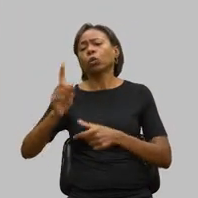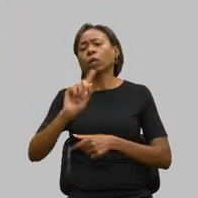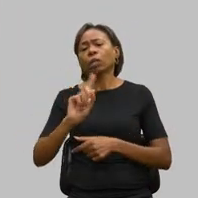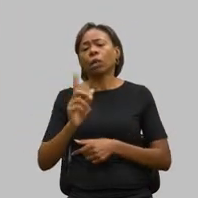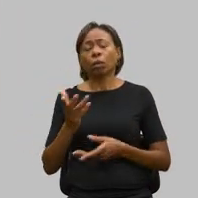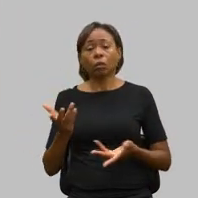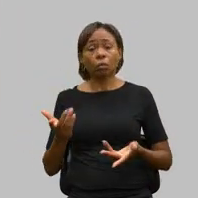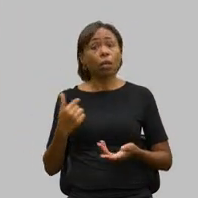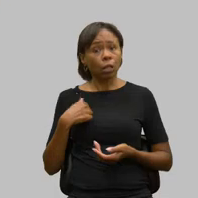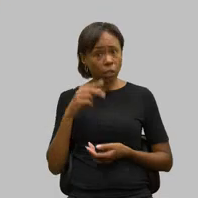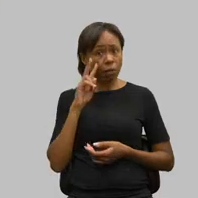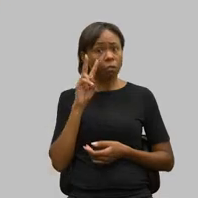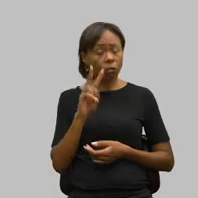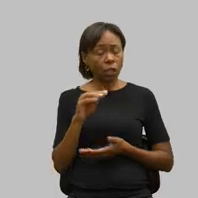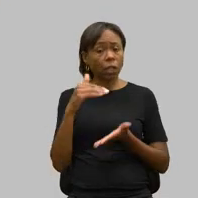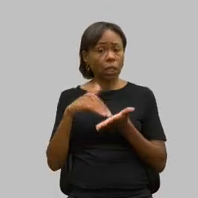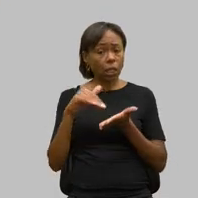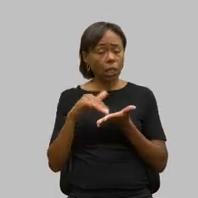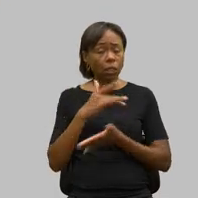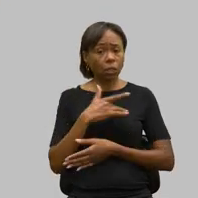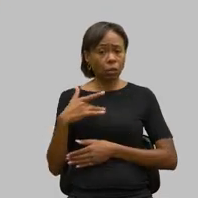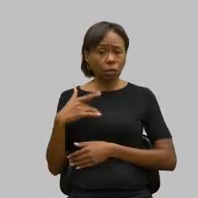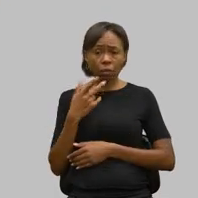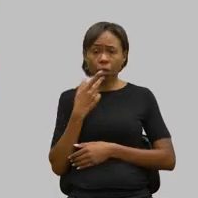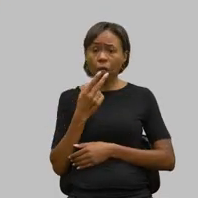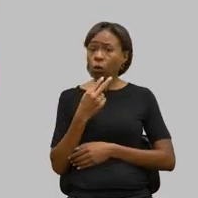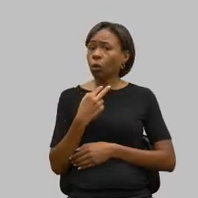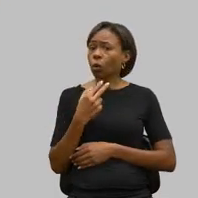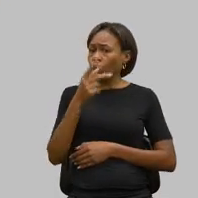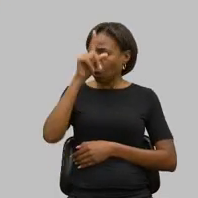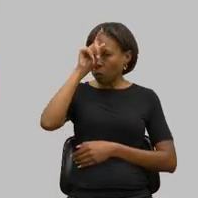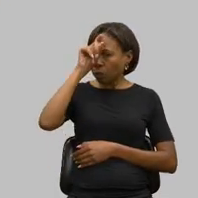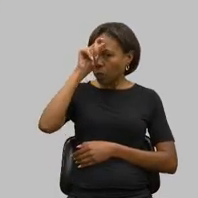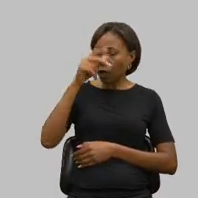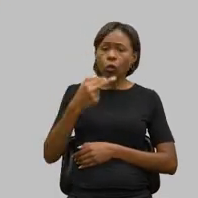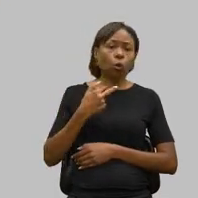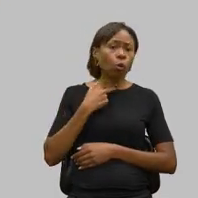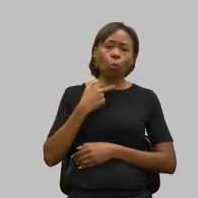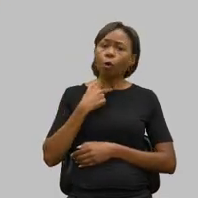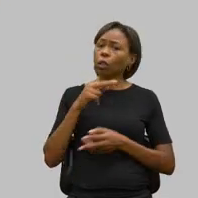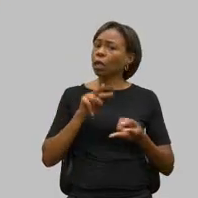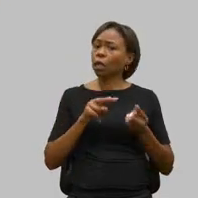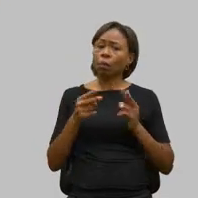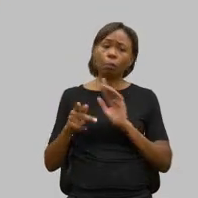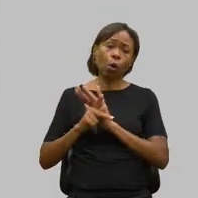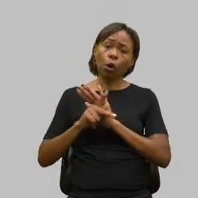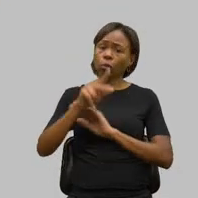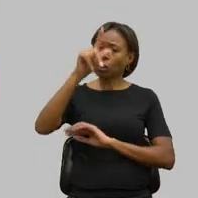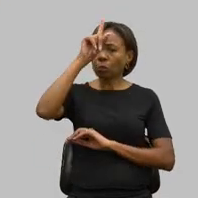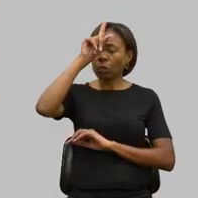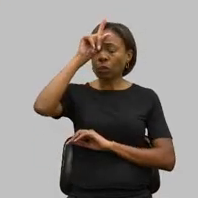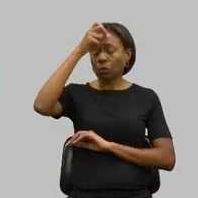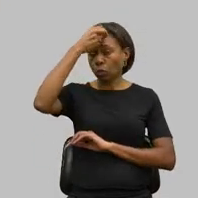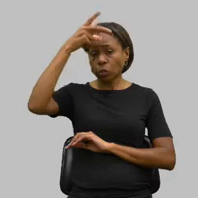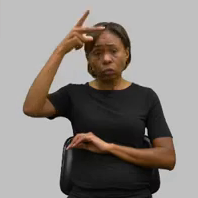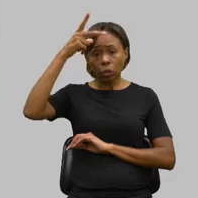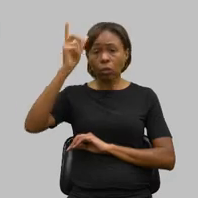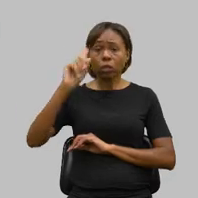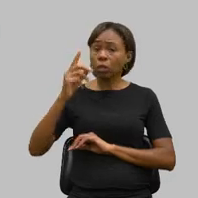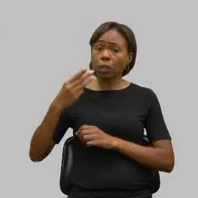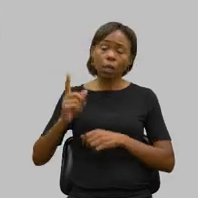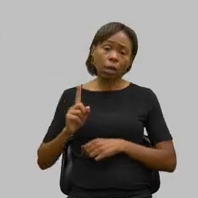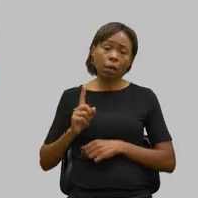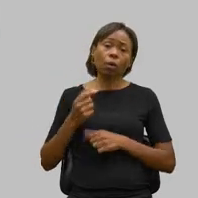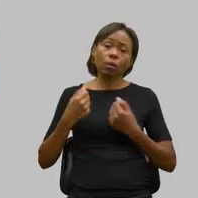secretário de Saúde dizendo que os hospitais não podem ser municipais, tem que extrapolar a micro e a macro região.